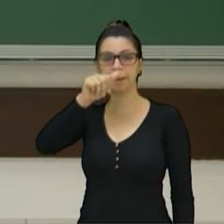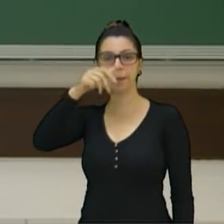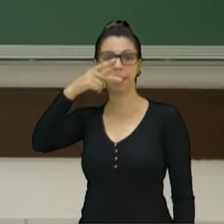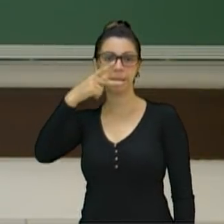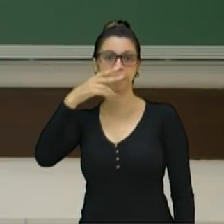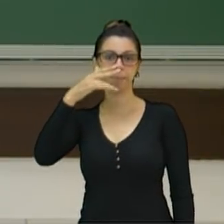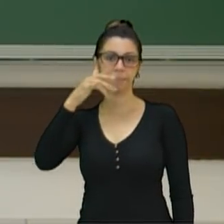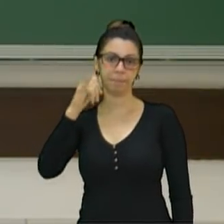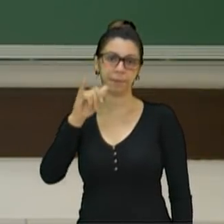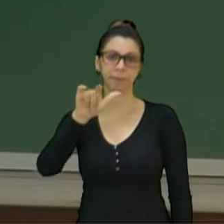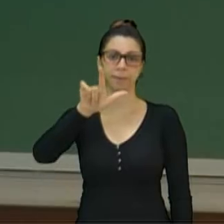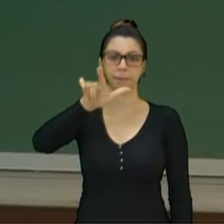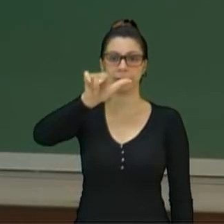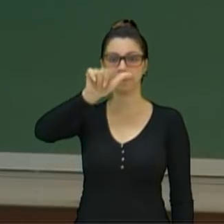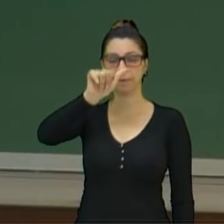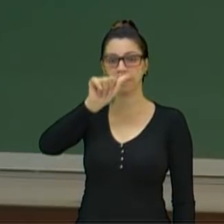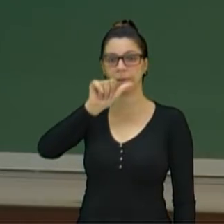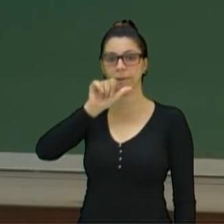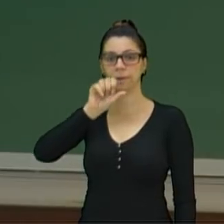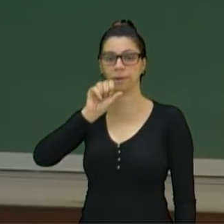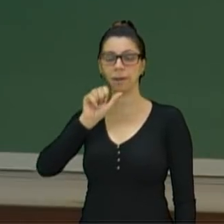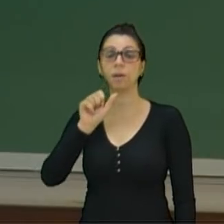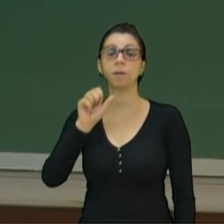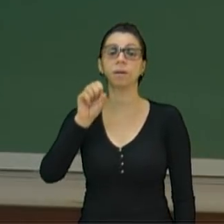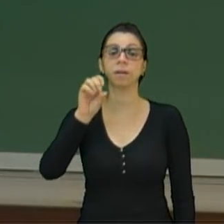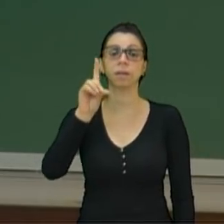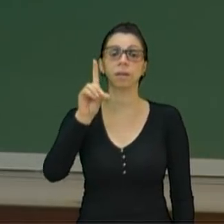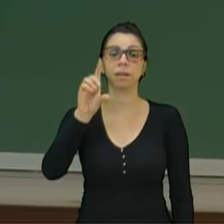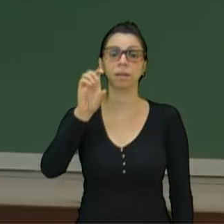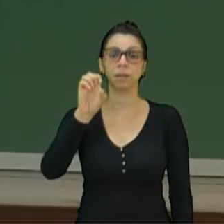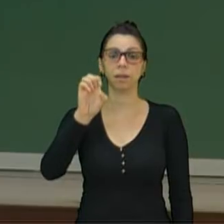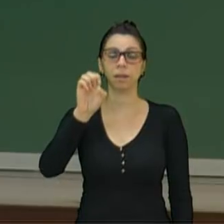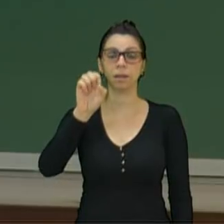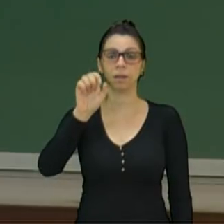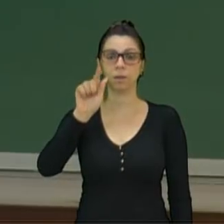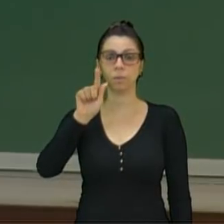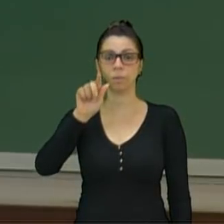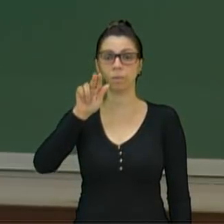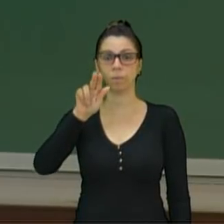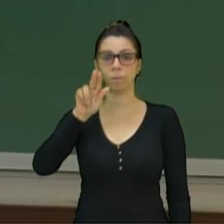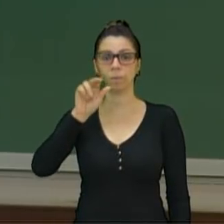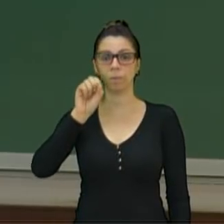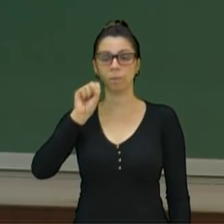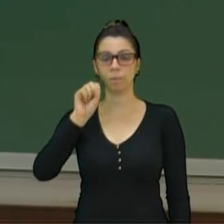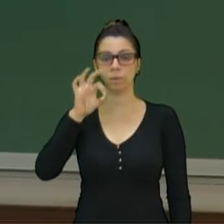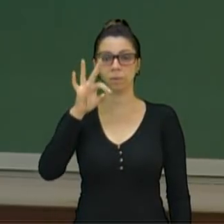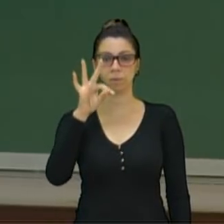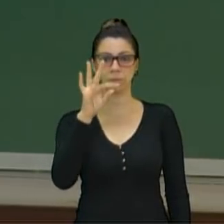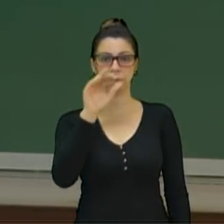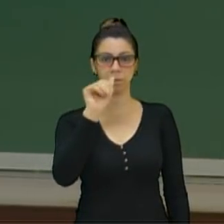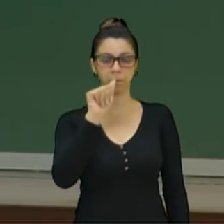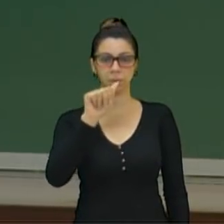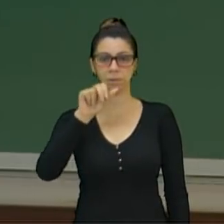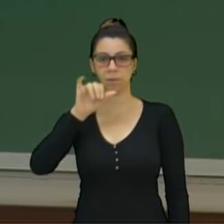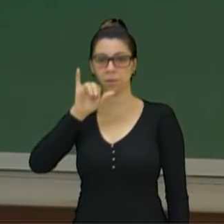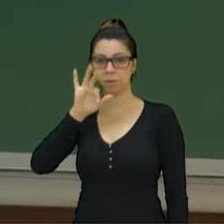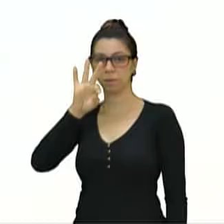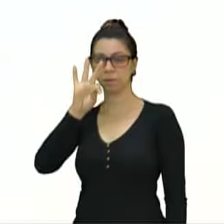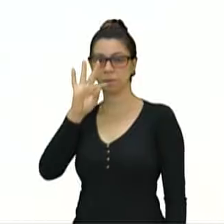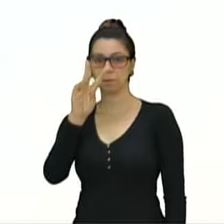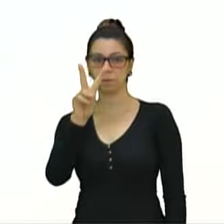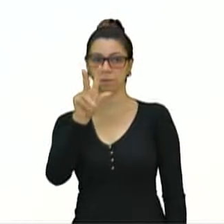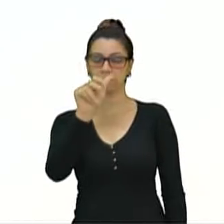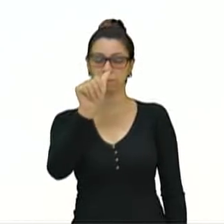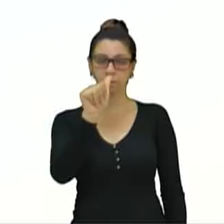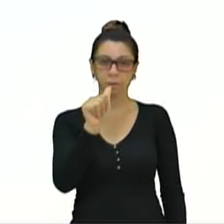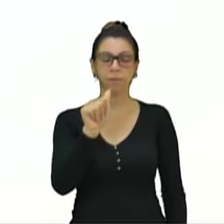as responsáveis por sentir os gostos dos alimentos. Então, os alimentos que são ingeridos entram em